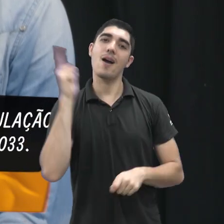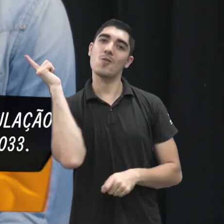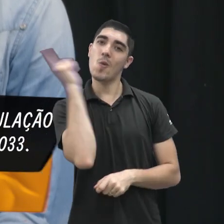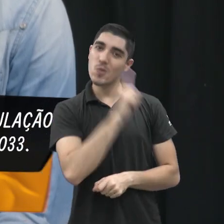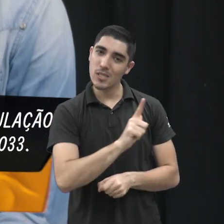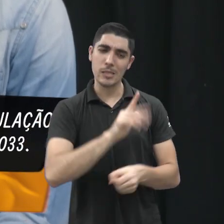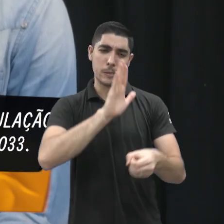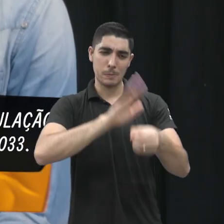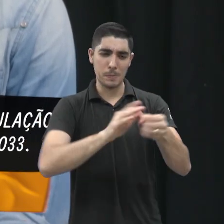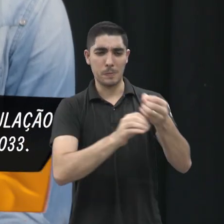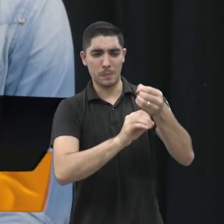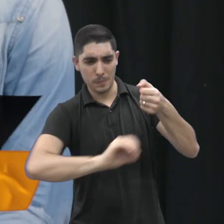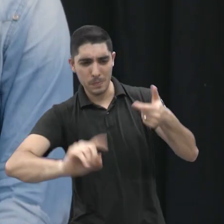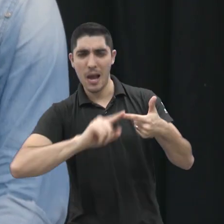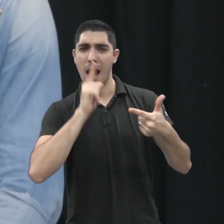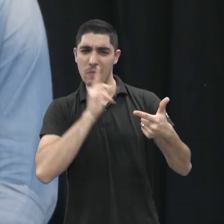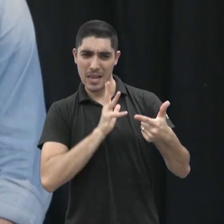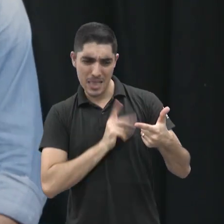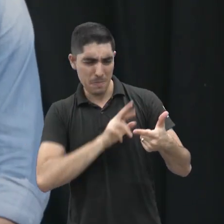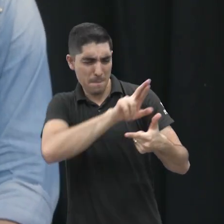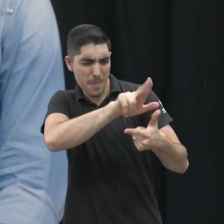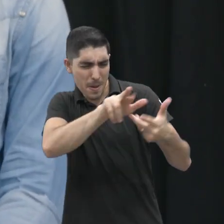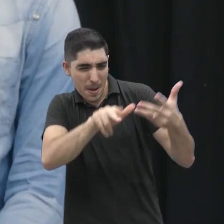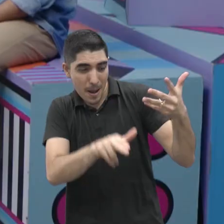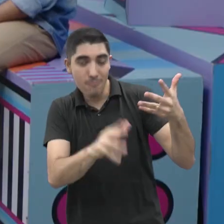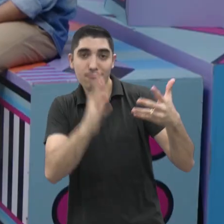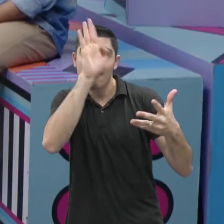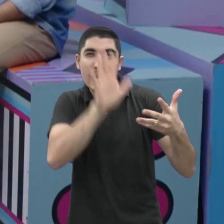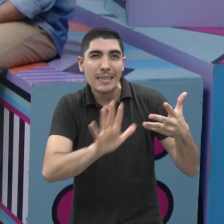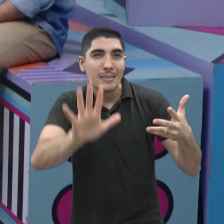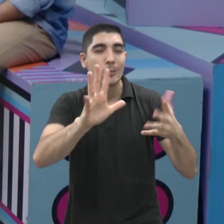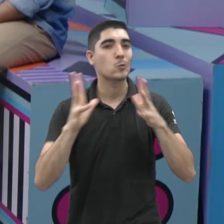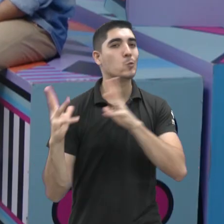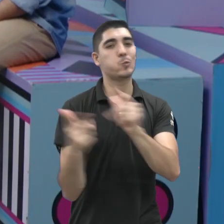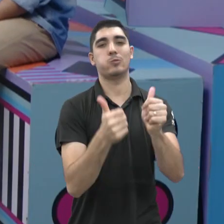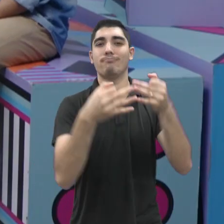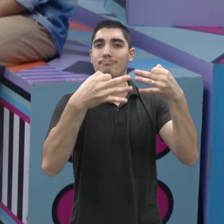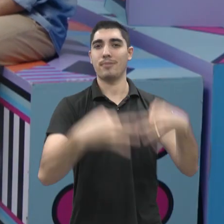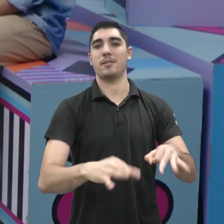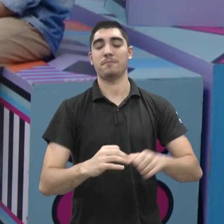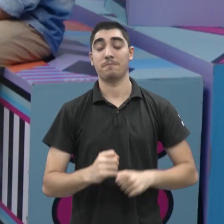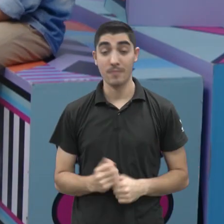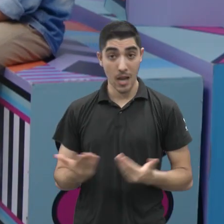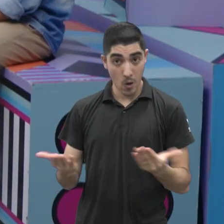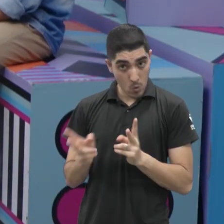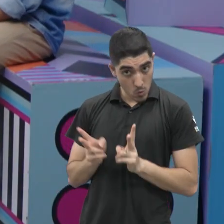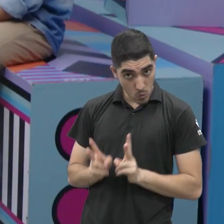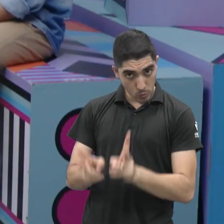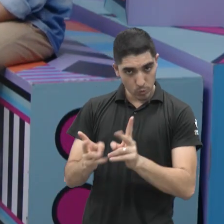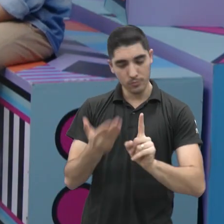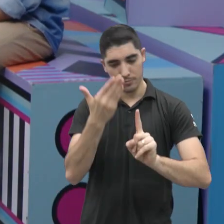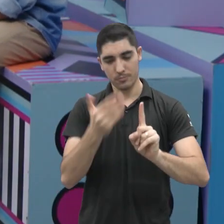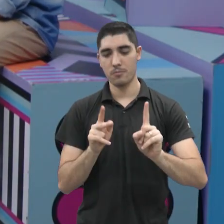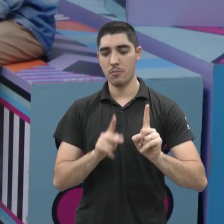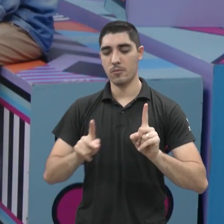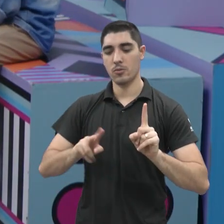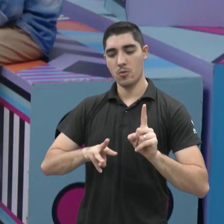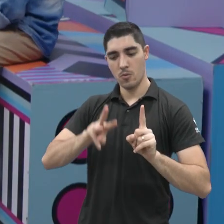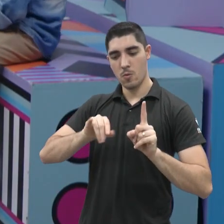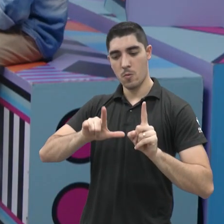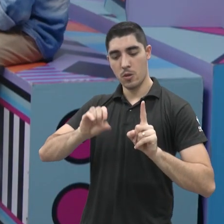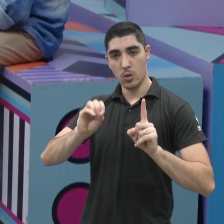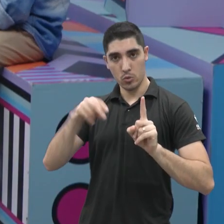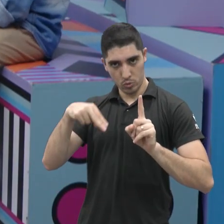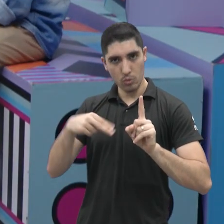saneamento básico no Brasil. Agora a gente volta a bater um papo com o professor Wilson Cabral, justamente